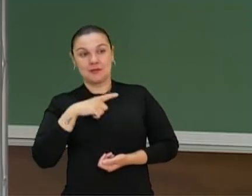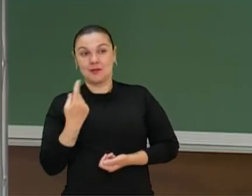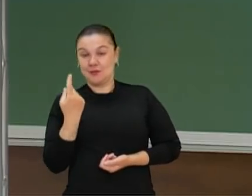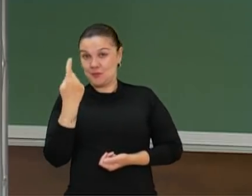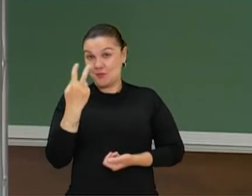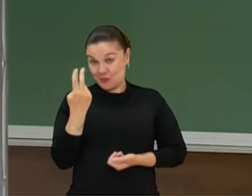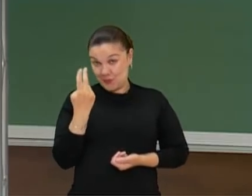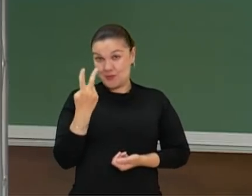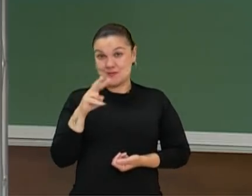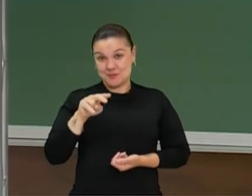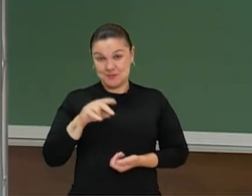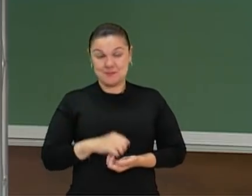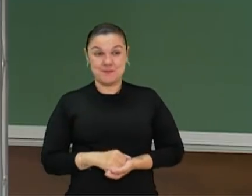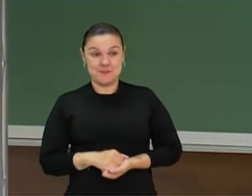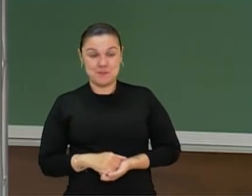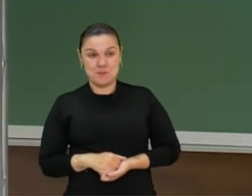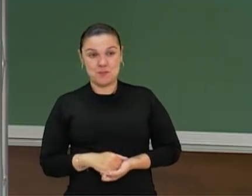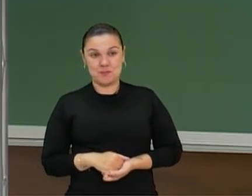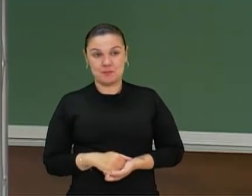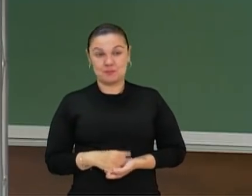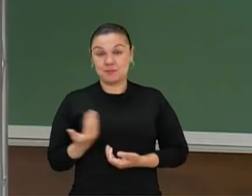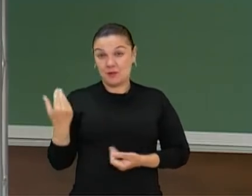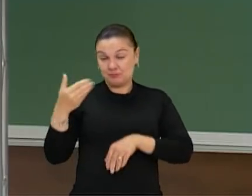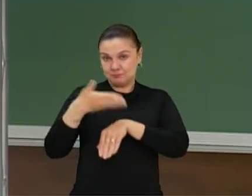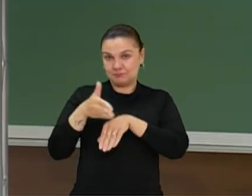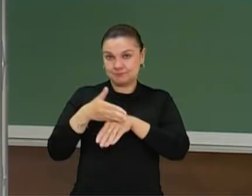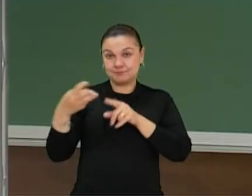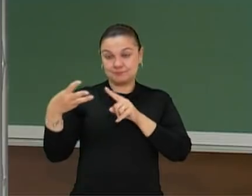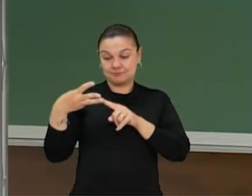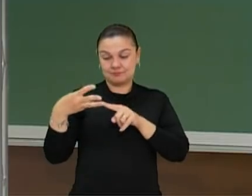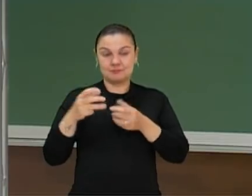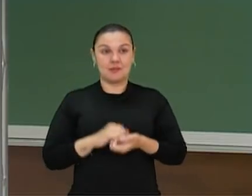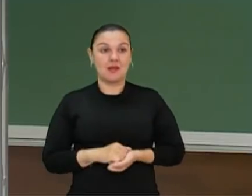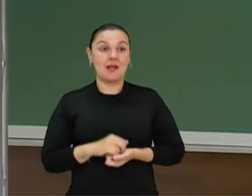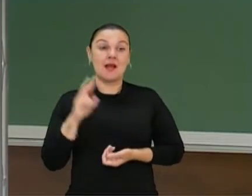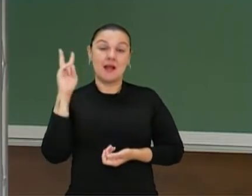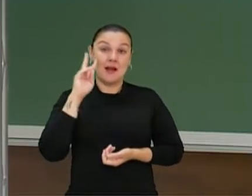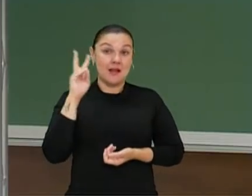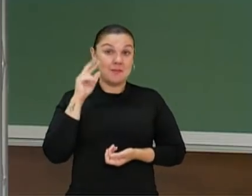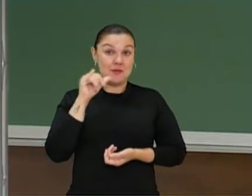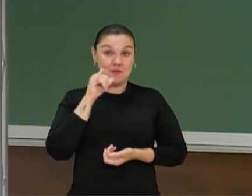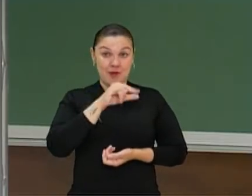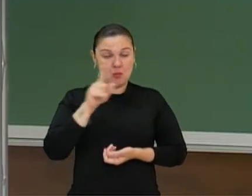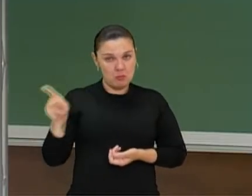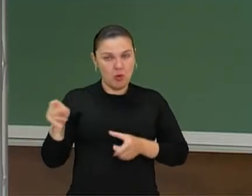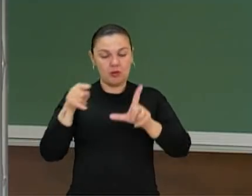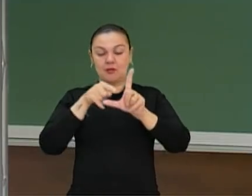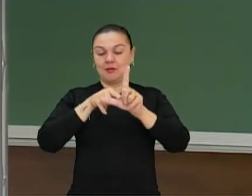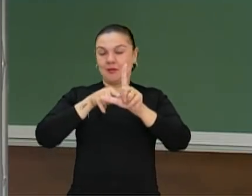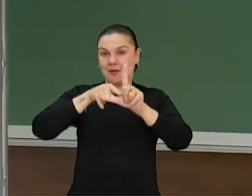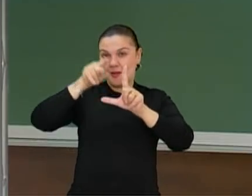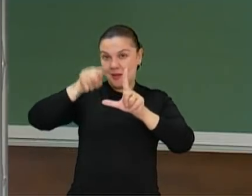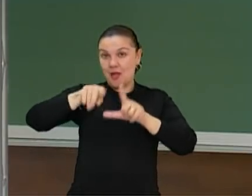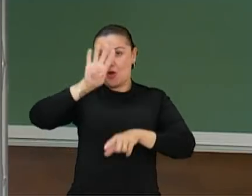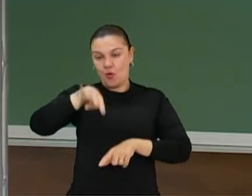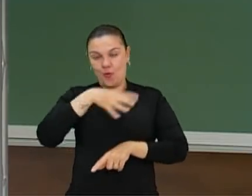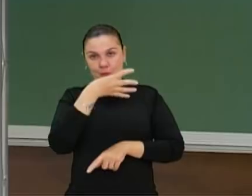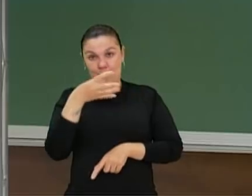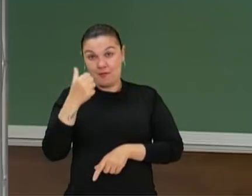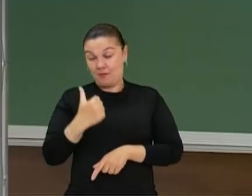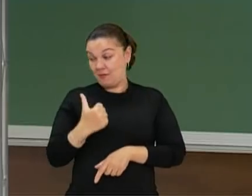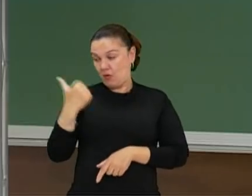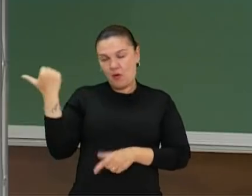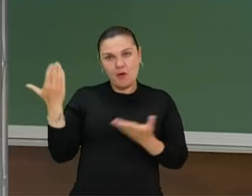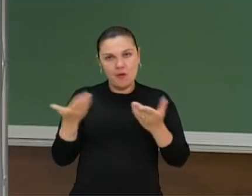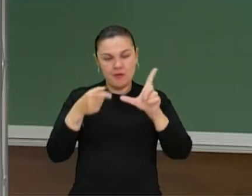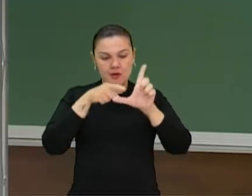irmãos, beleza? Vamos lá para o Praticando 3? Lembra que eu falei que os dados podem ser apresentados através de tabelas ou de gráfico? Esse é um